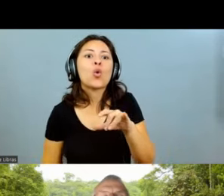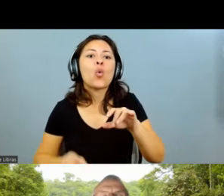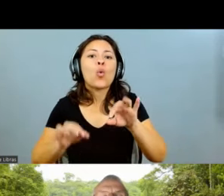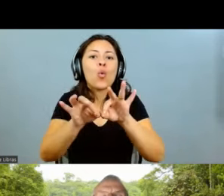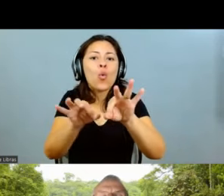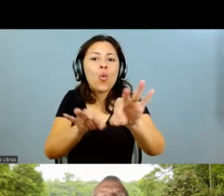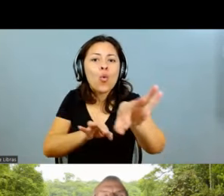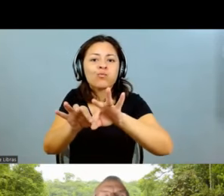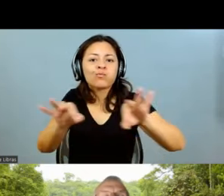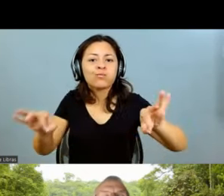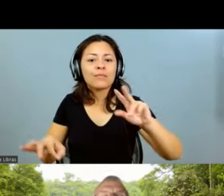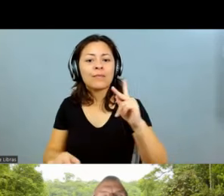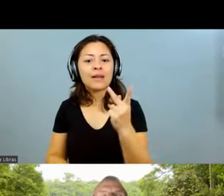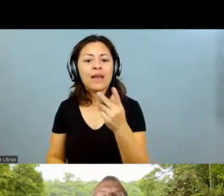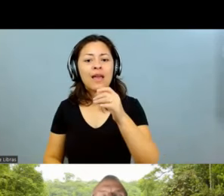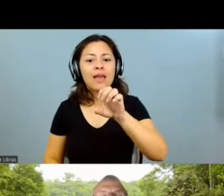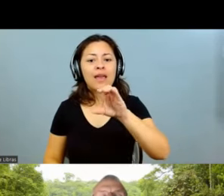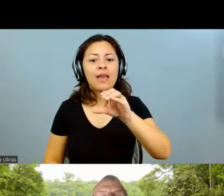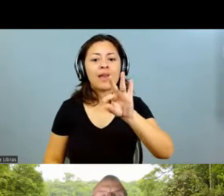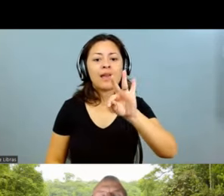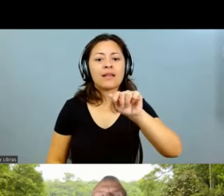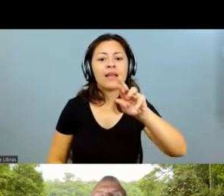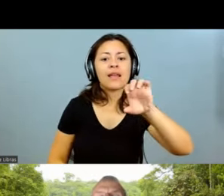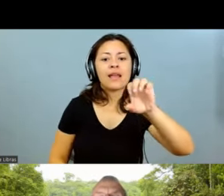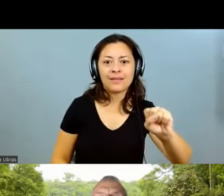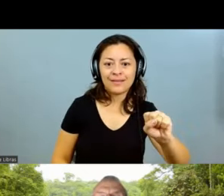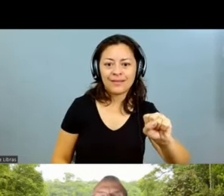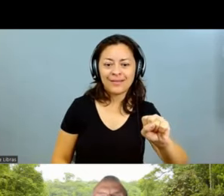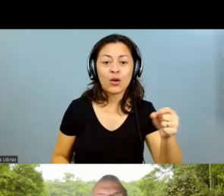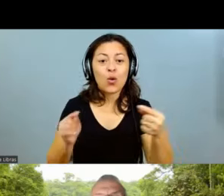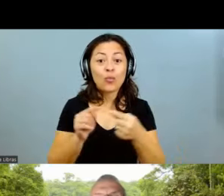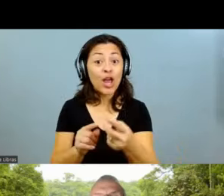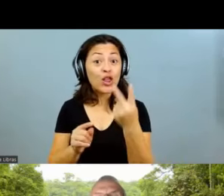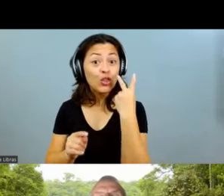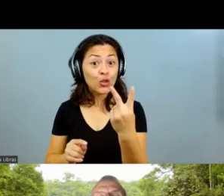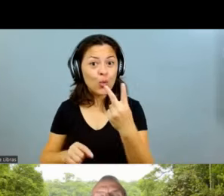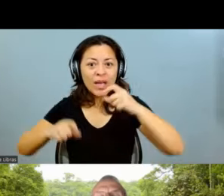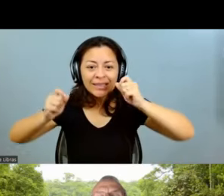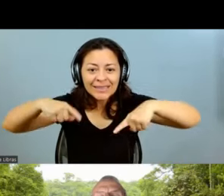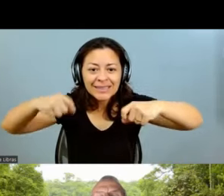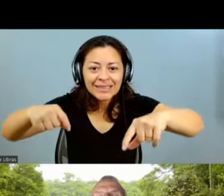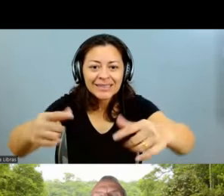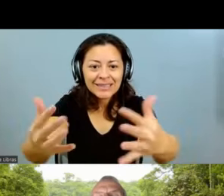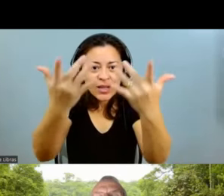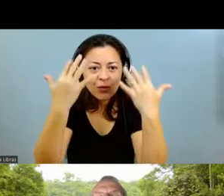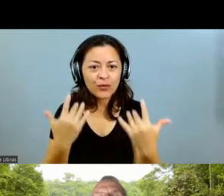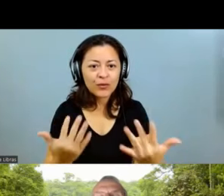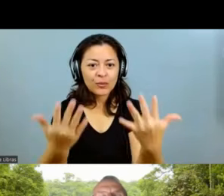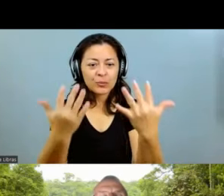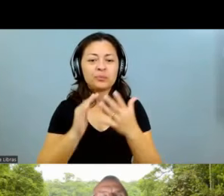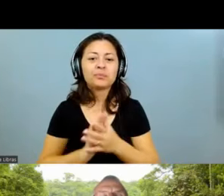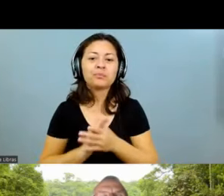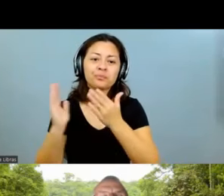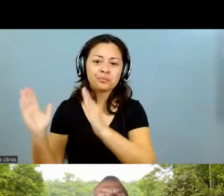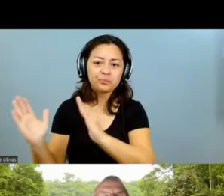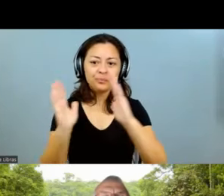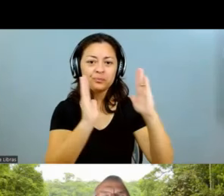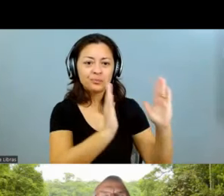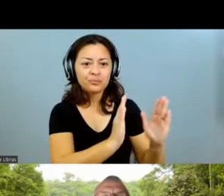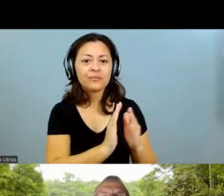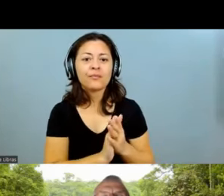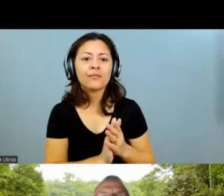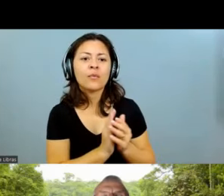incluindo as duas safras agora vamos para o slide 17 Onde vamos falar sobre a compra de insumos